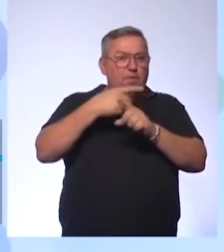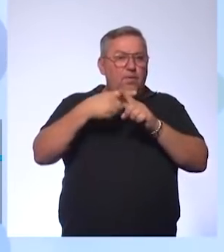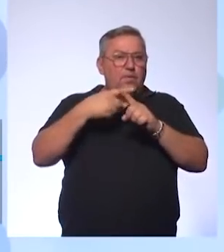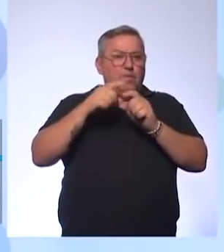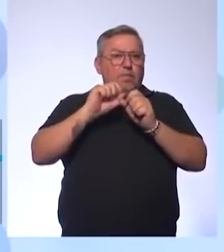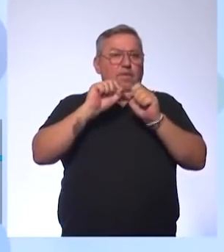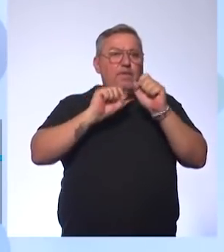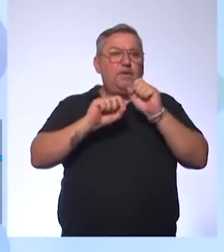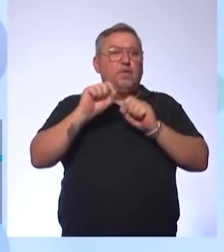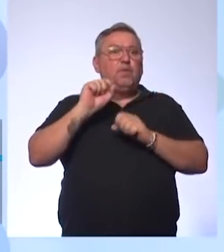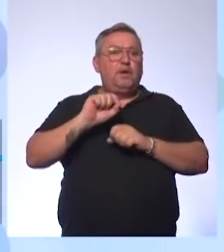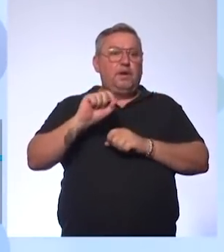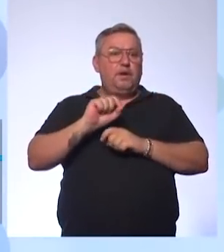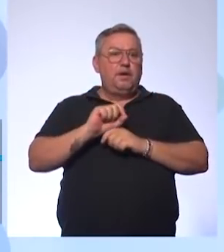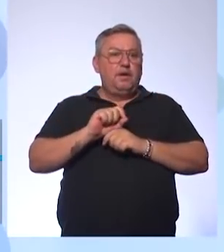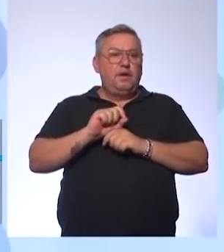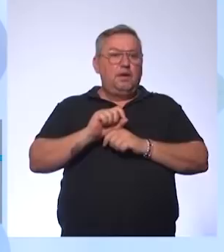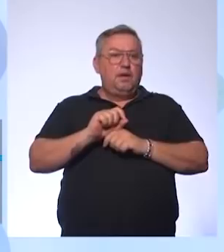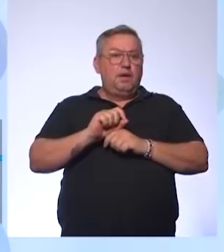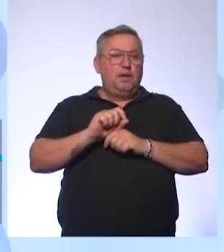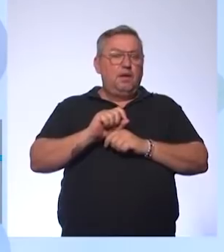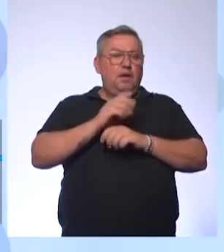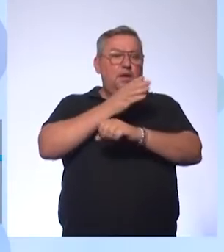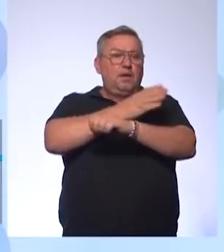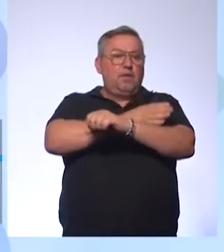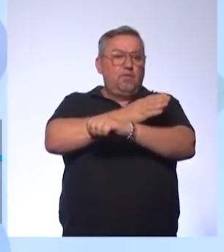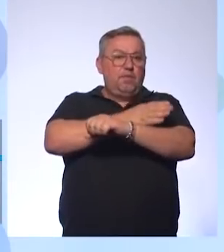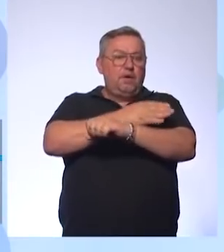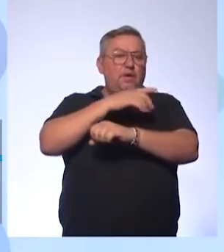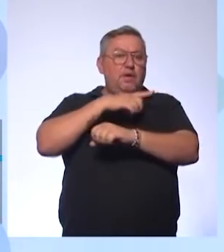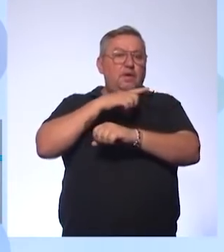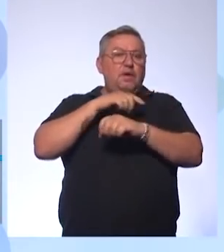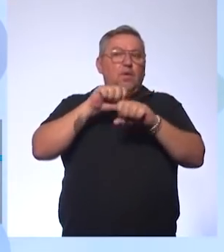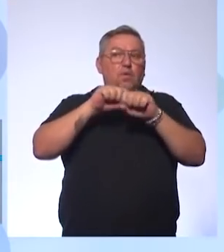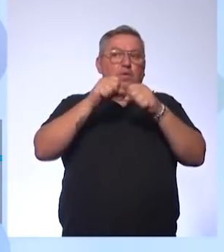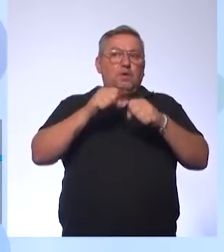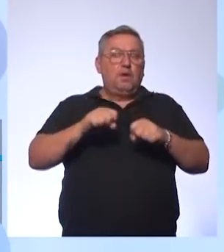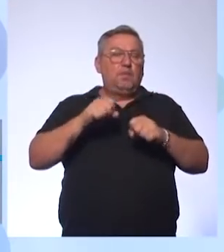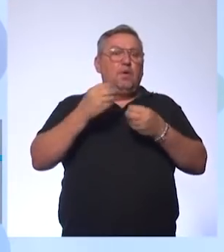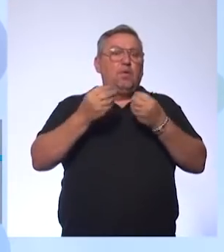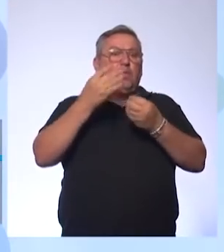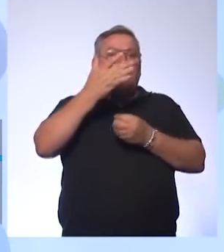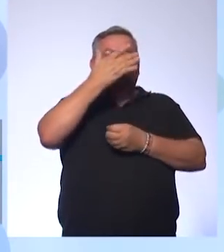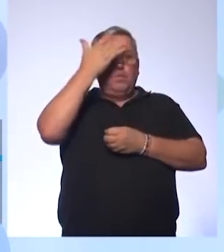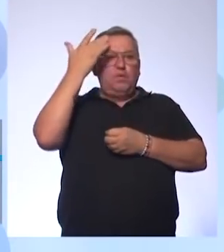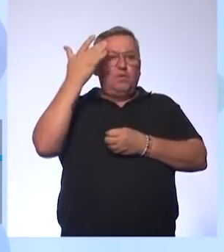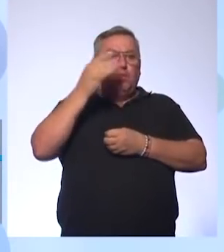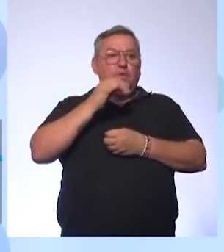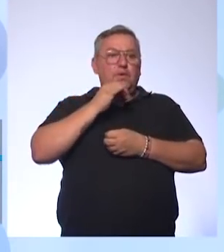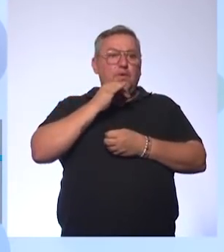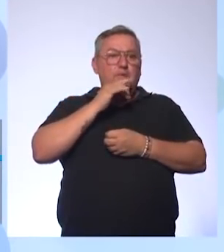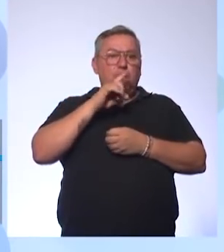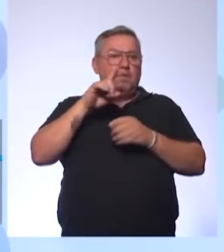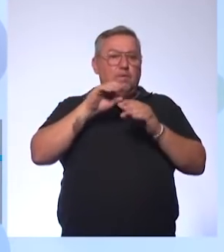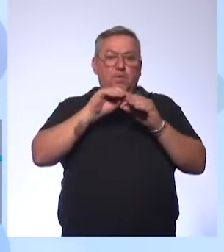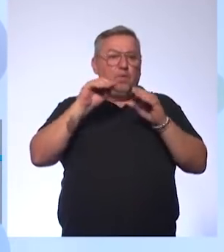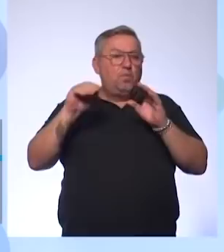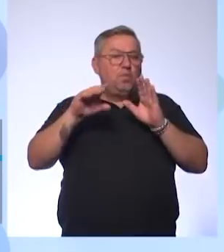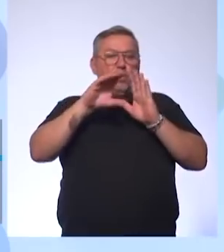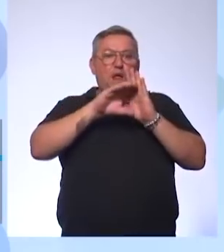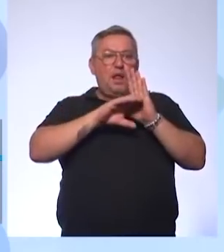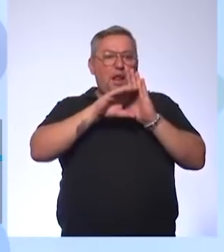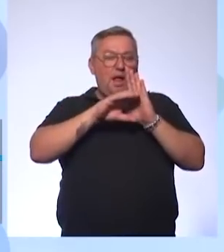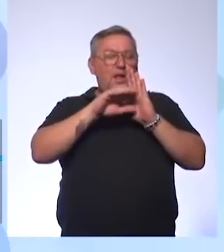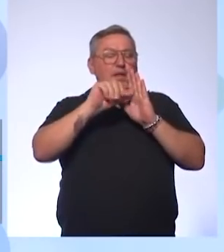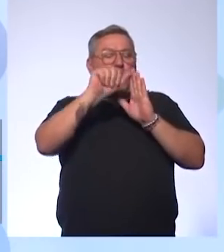reprodução natural, ou seja, na Idade Média, nós temos um sistema onde as pessoas elas não mudam de classe social. Isso a